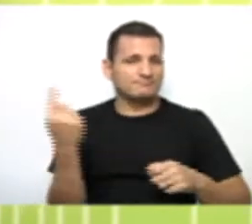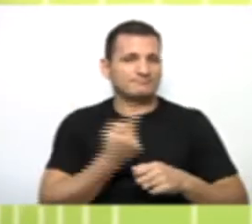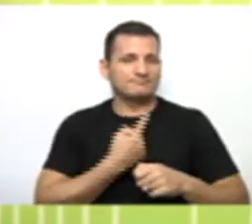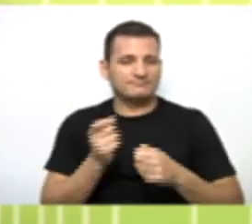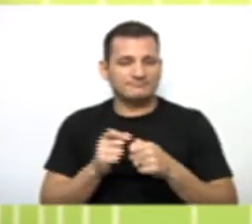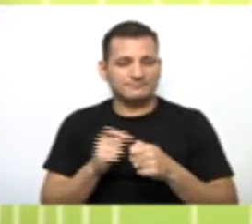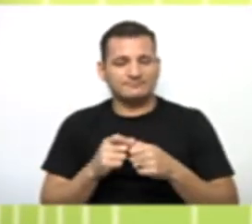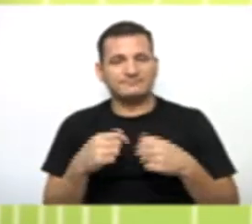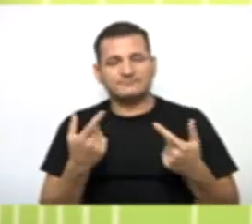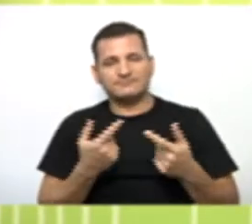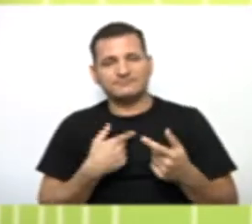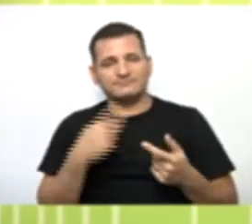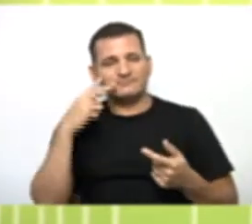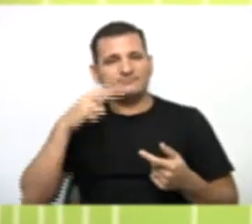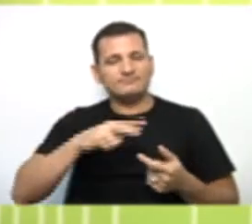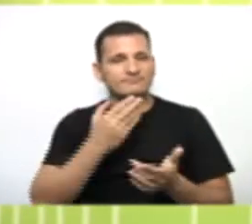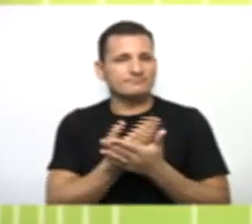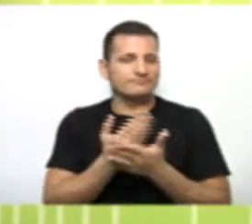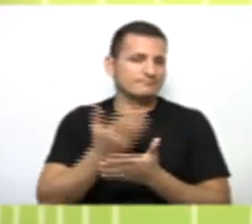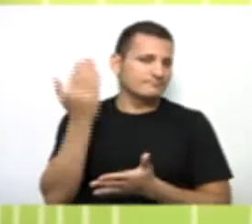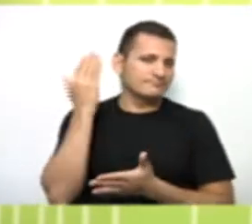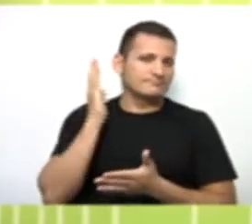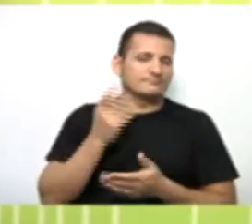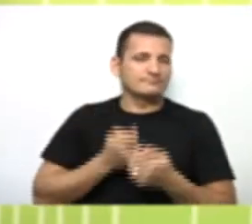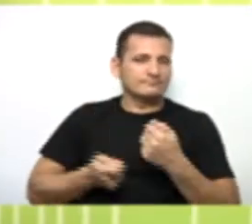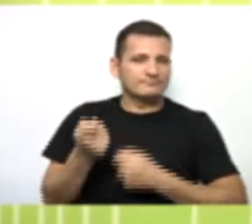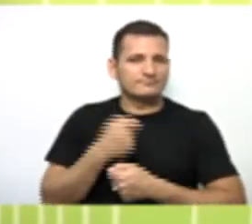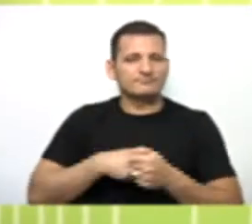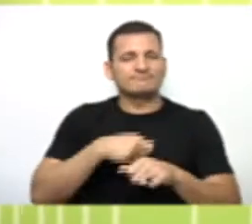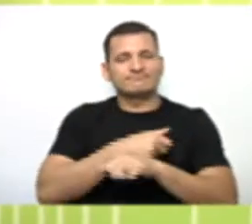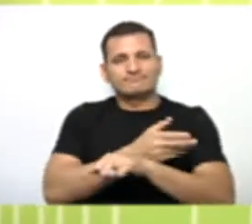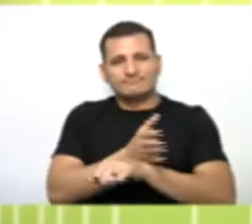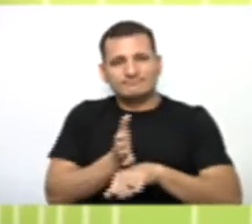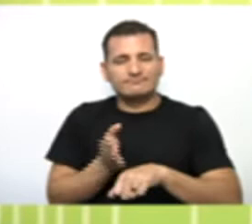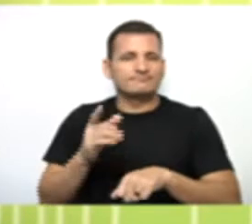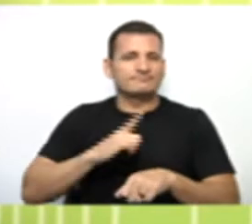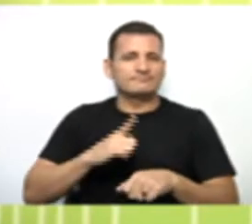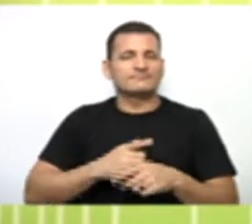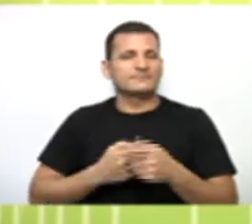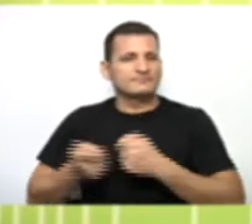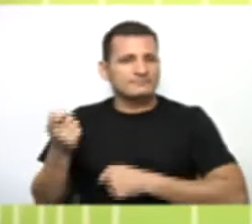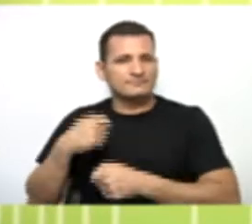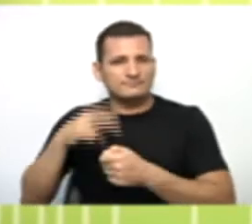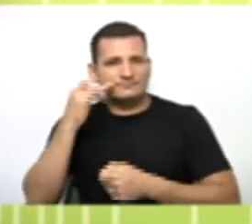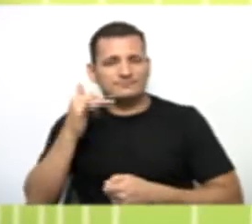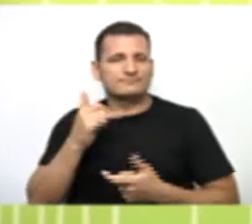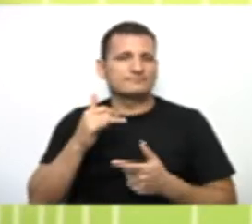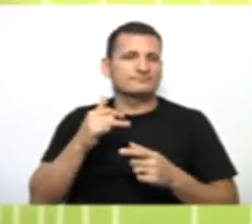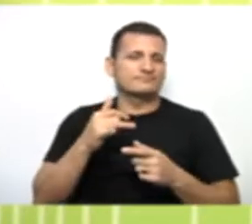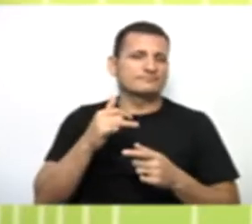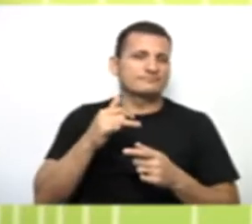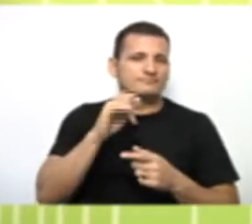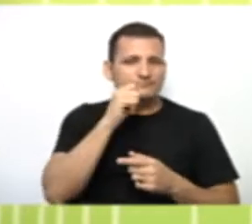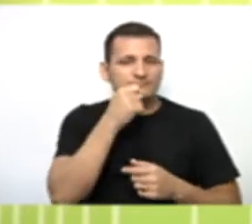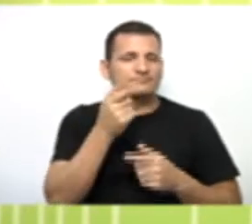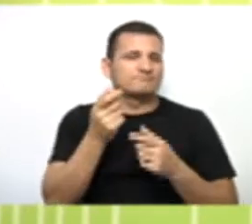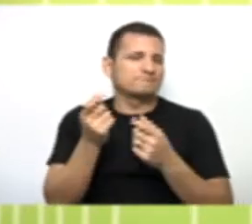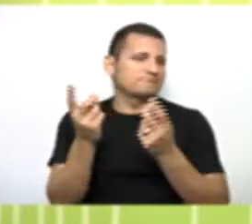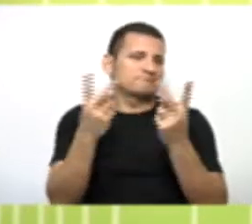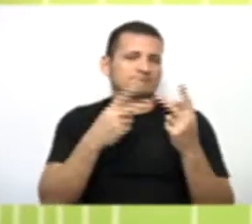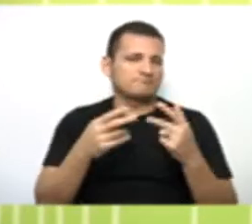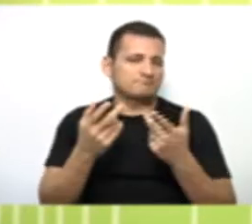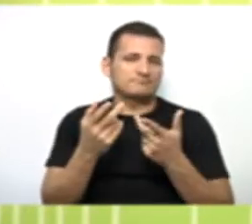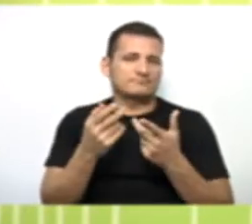na aula passada que fazemos negociação a todo momento. Fazemos negociação até com os pais, na padaria, enfim. E se tivéssemos